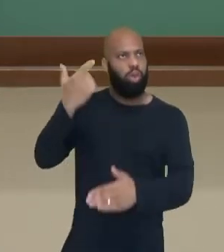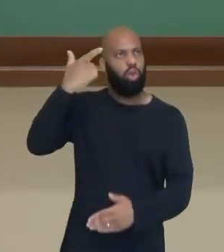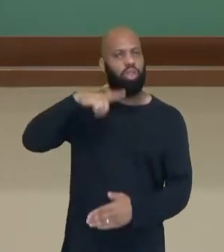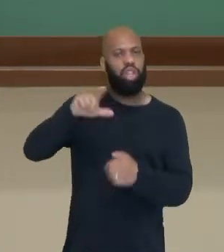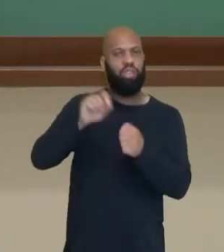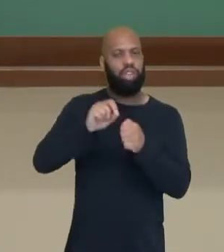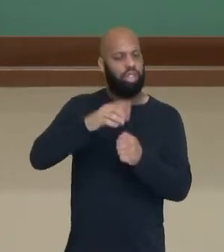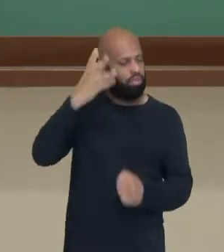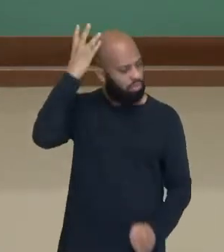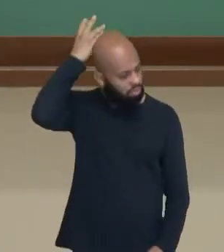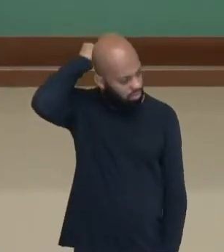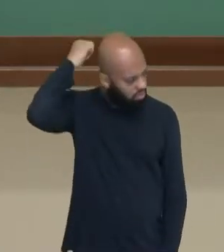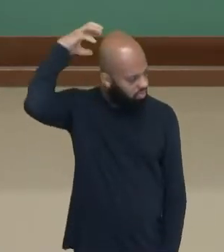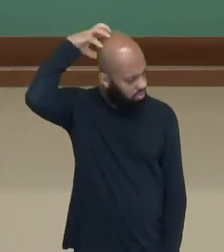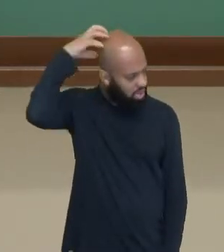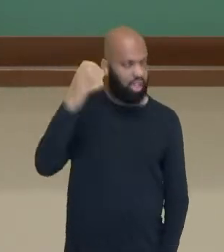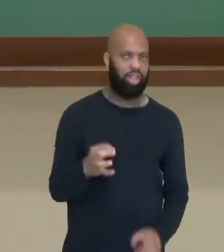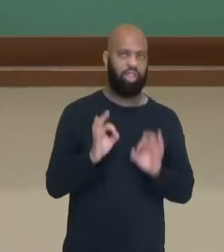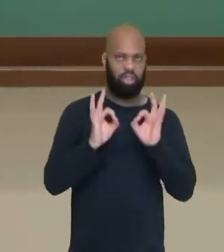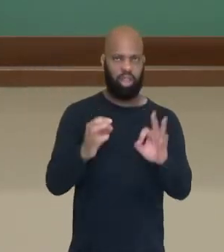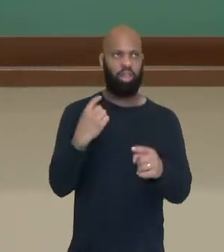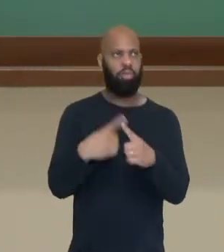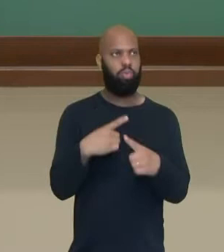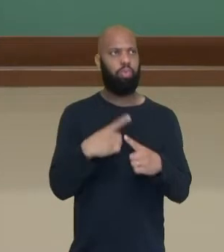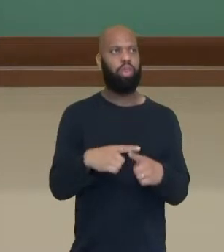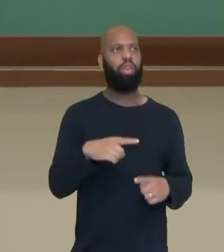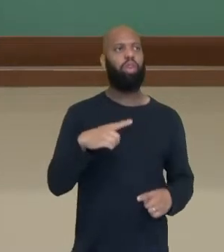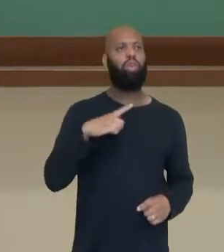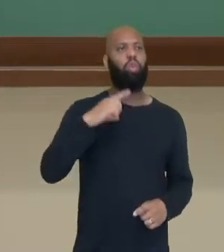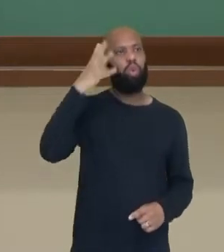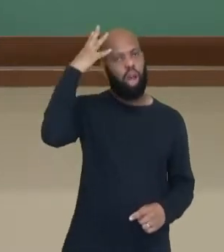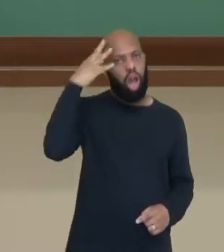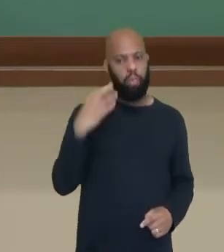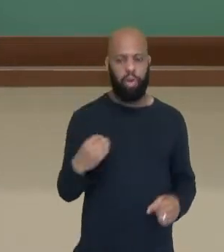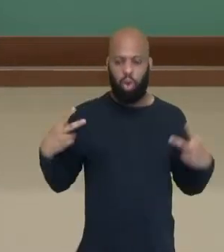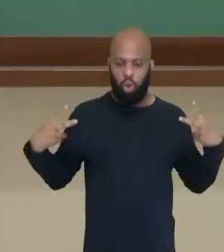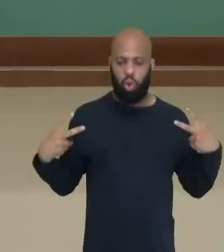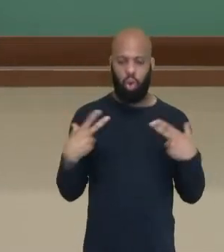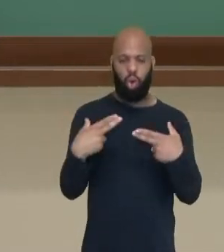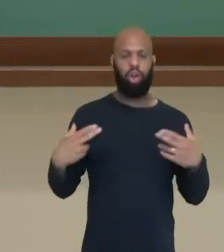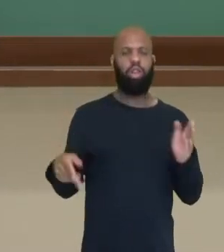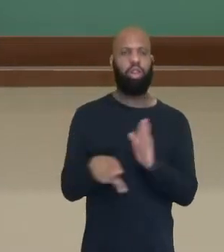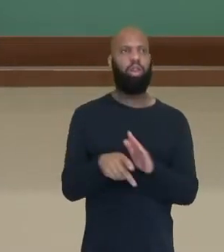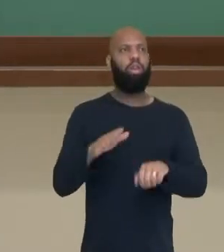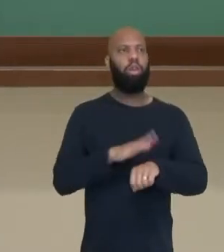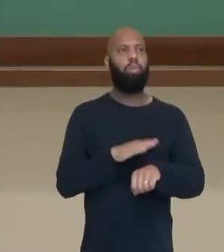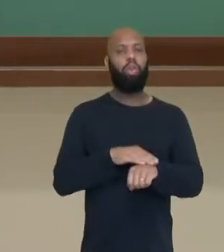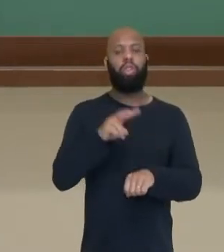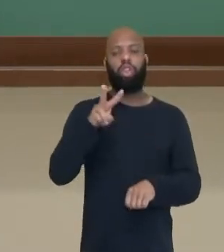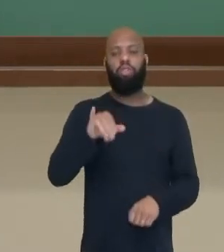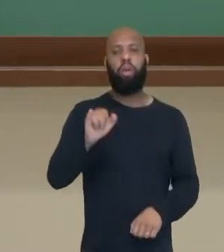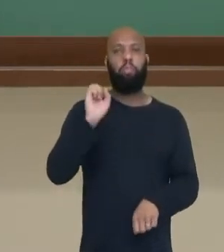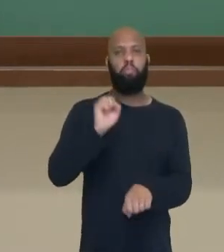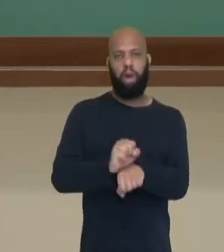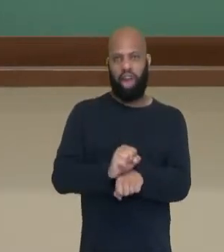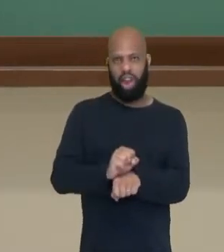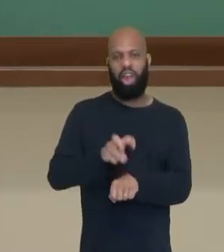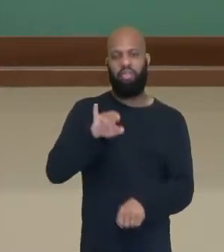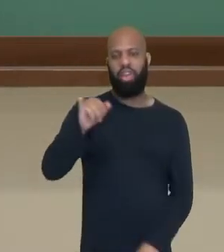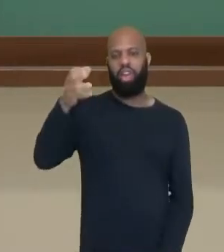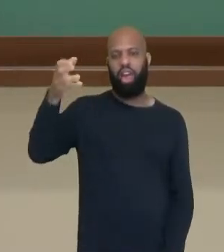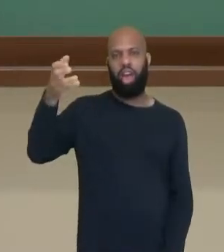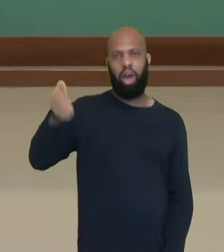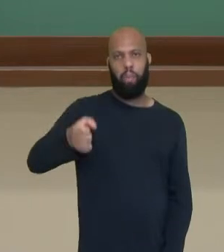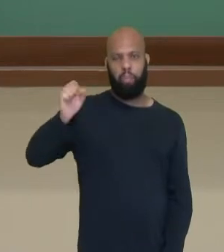penteados. O cabelo deles é cortado no ritual da cerimônia de aposentadoria. Então, como eu falei, tem